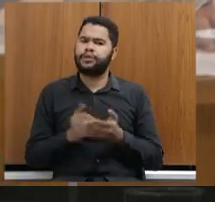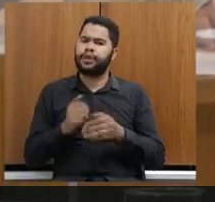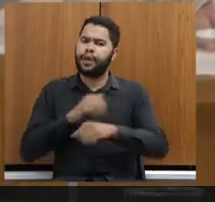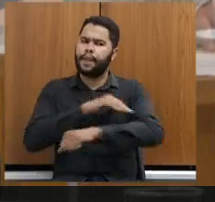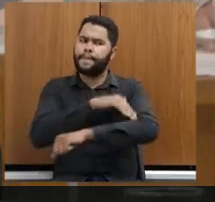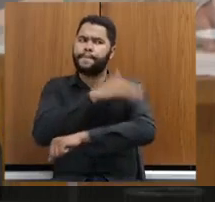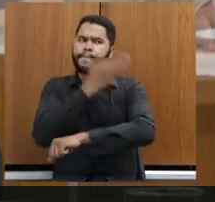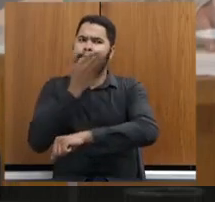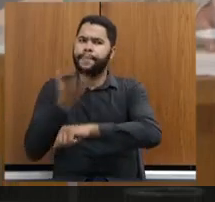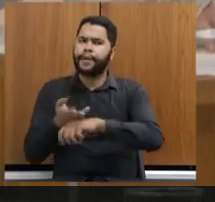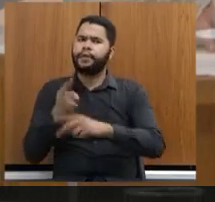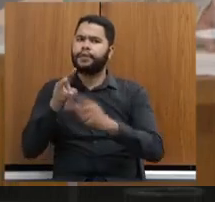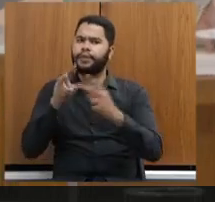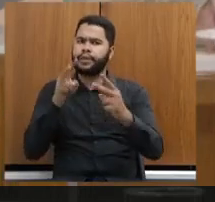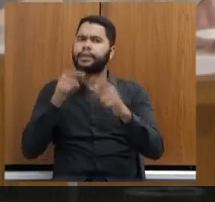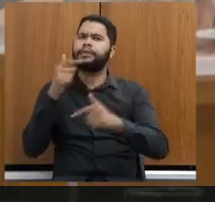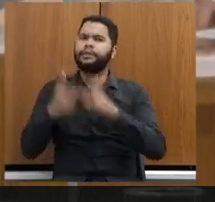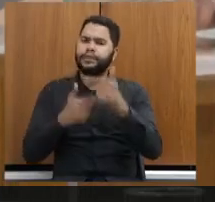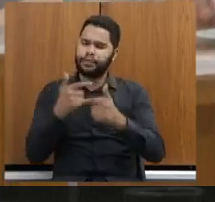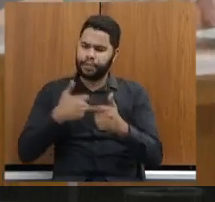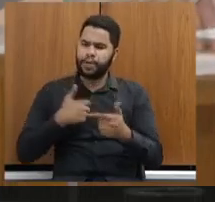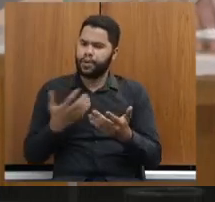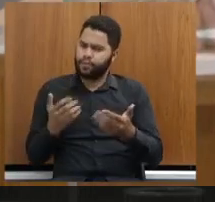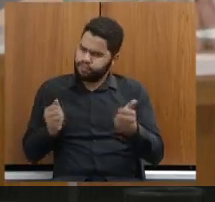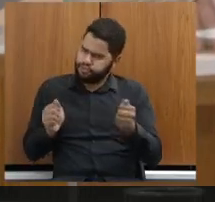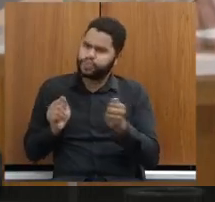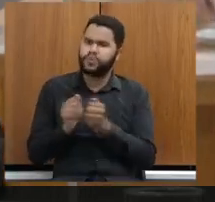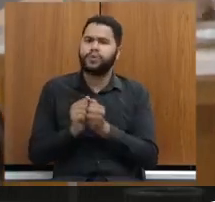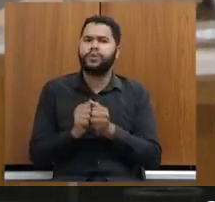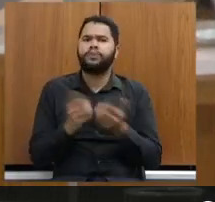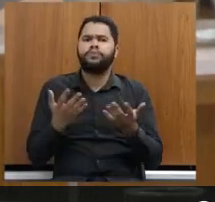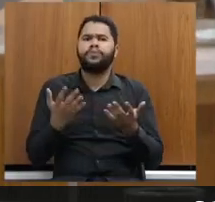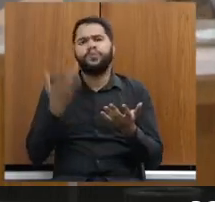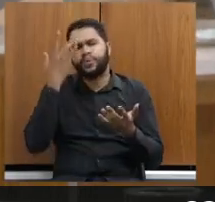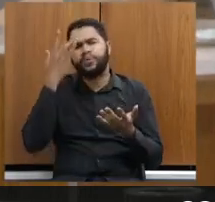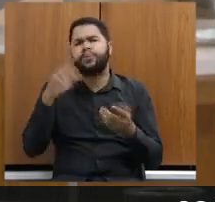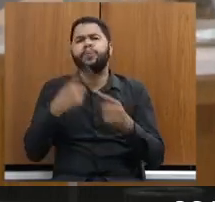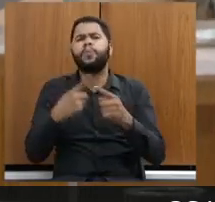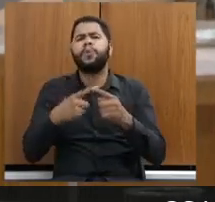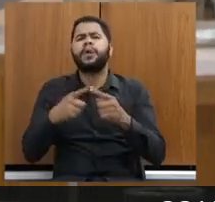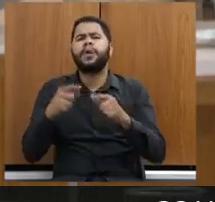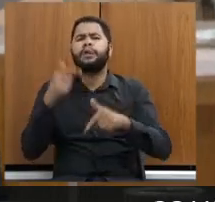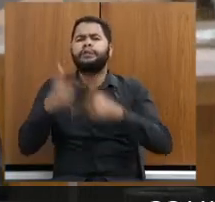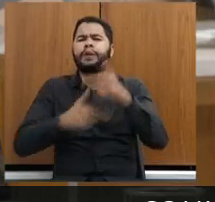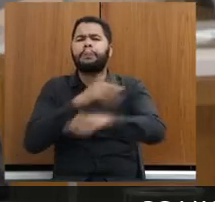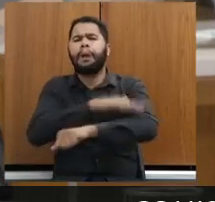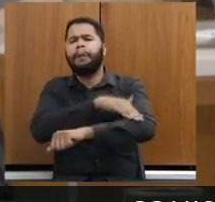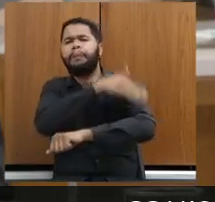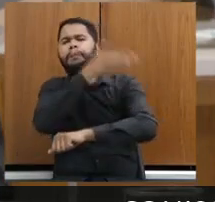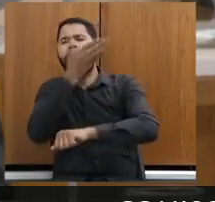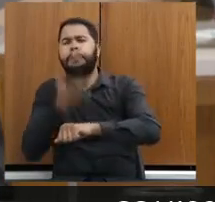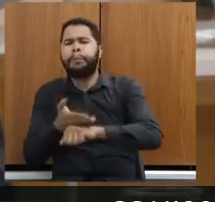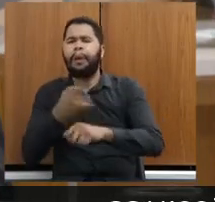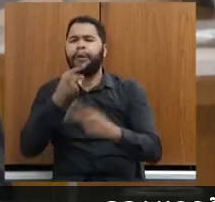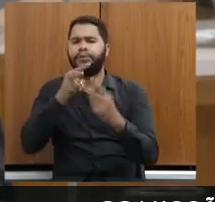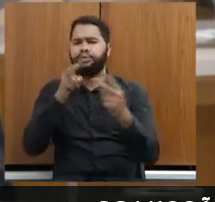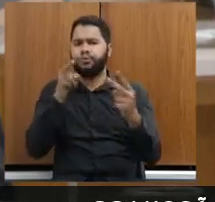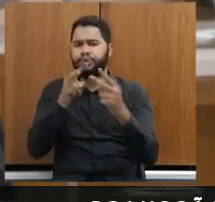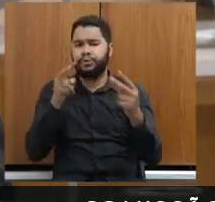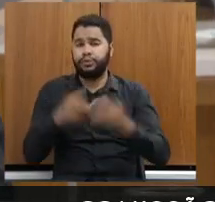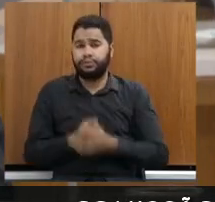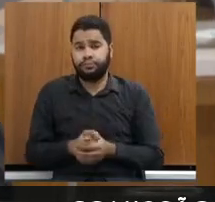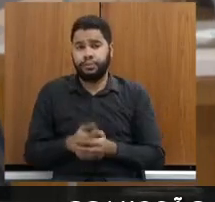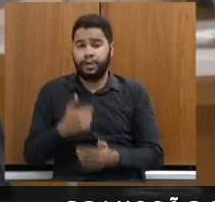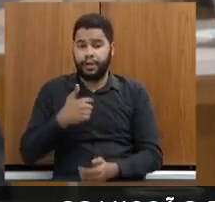digital que muita gente não sabe por que nasceu a história do plantão digital Talvez eu e Doutor Joaquim